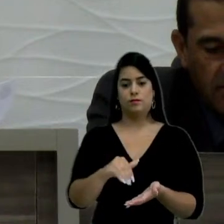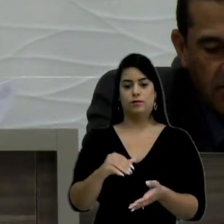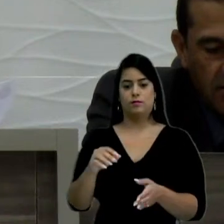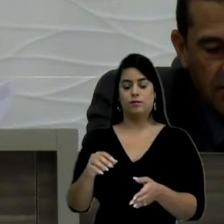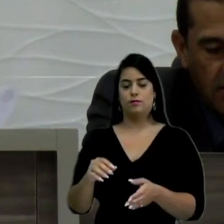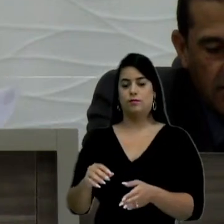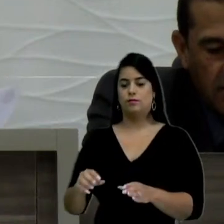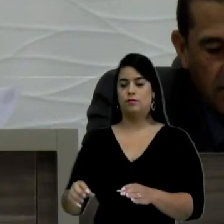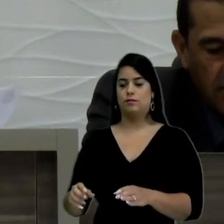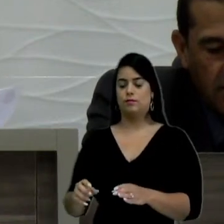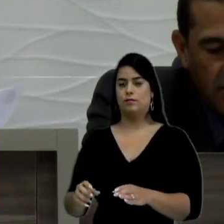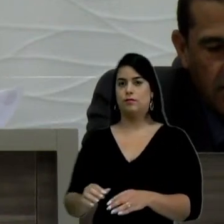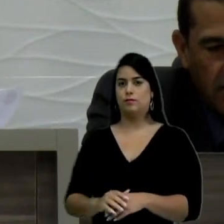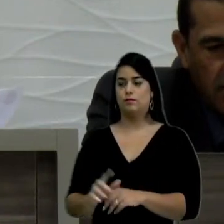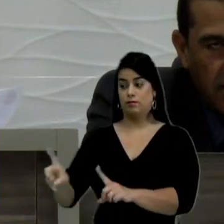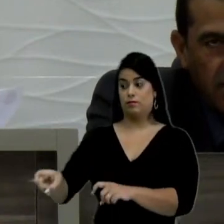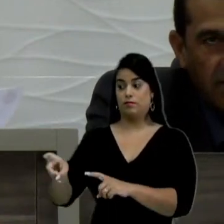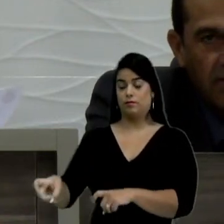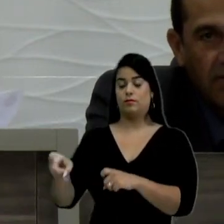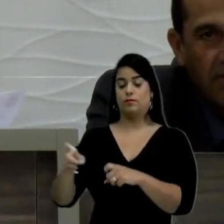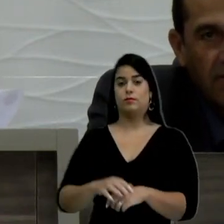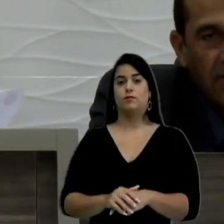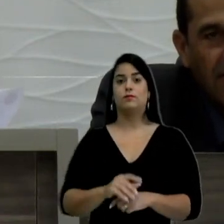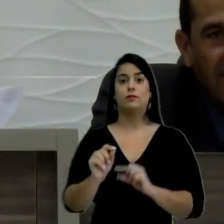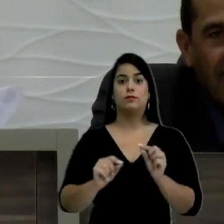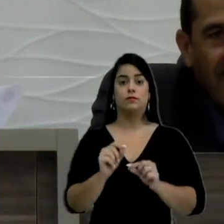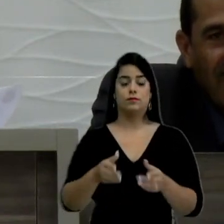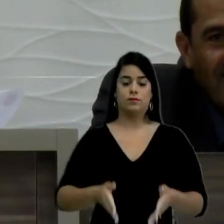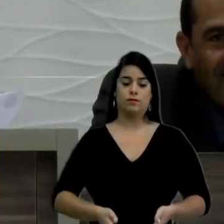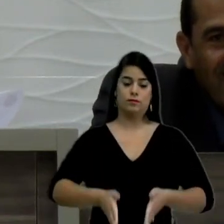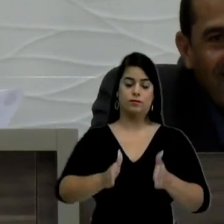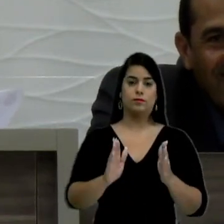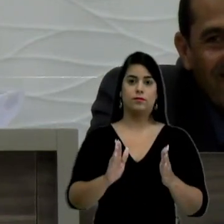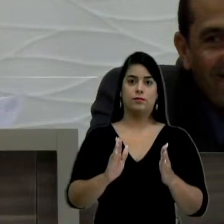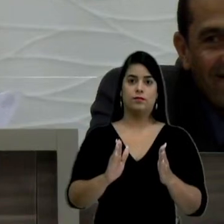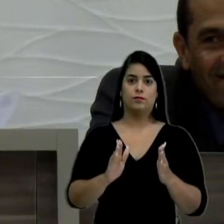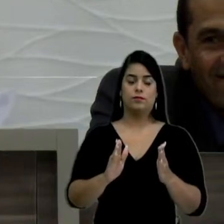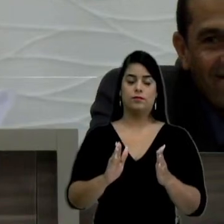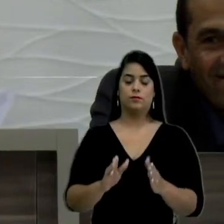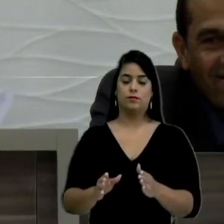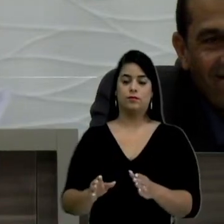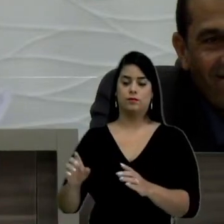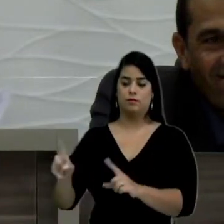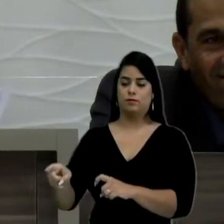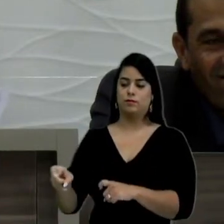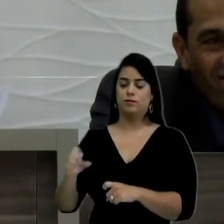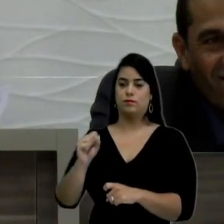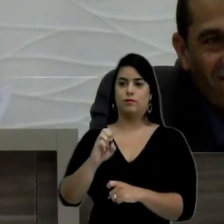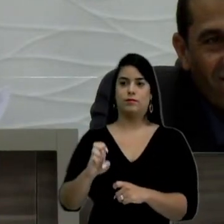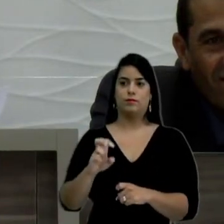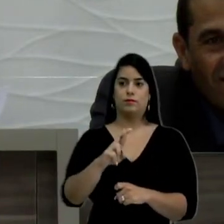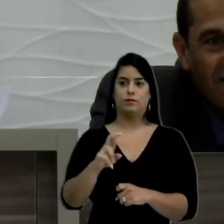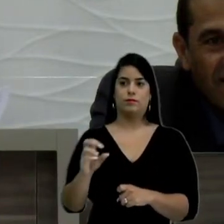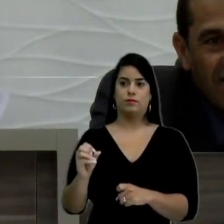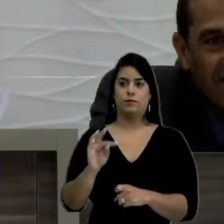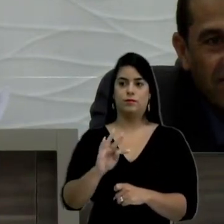e Meio Ambiente, faça a recuperação das estradas que dão acesso ao sítio Serrote e Poço Doce. Em